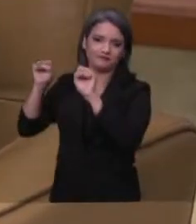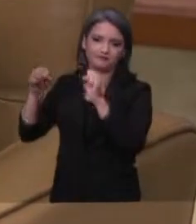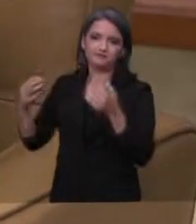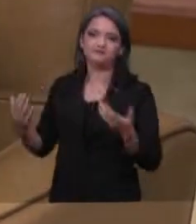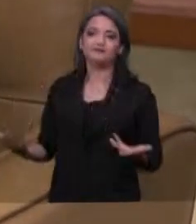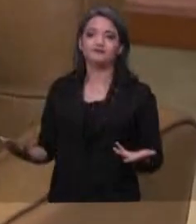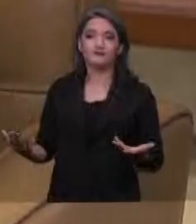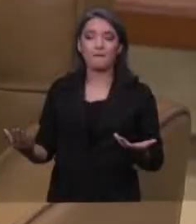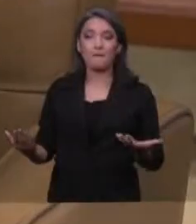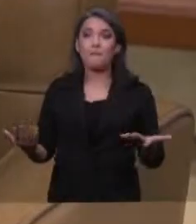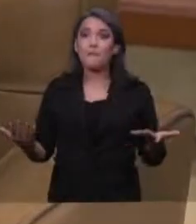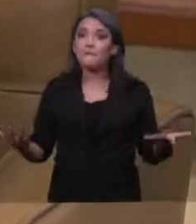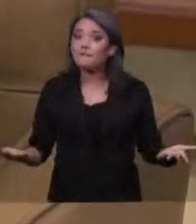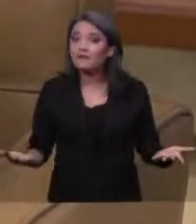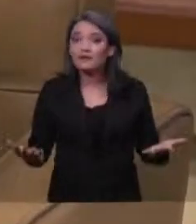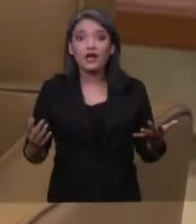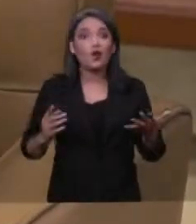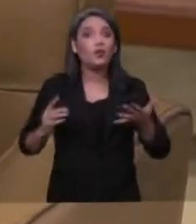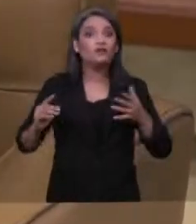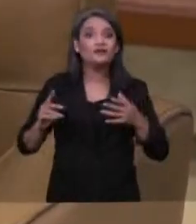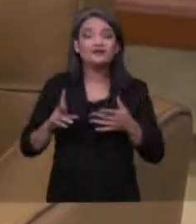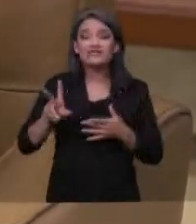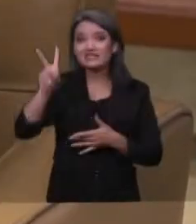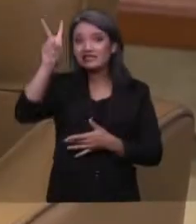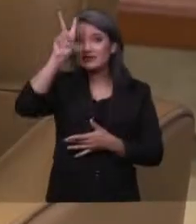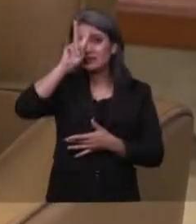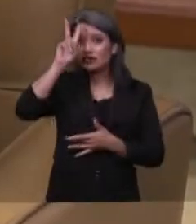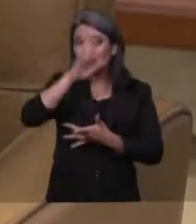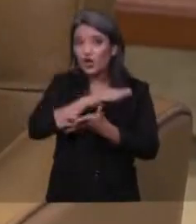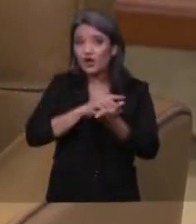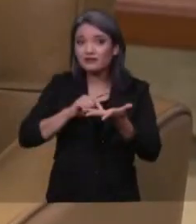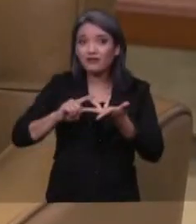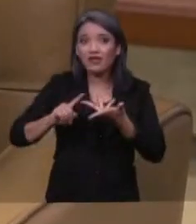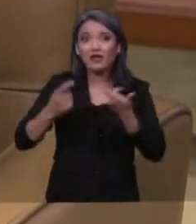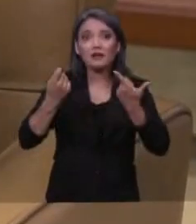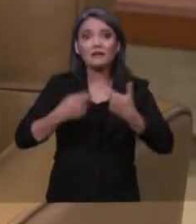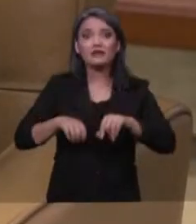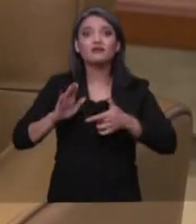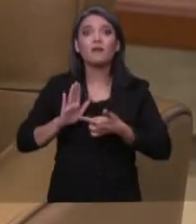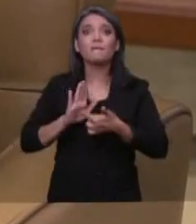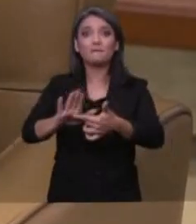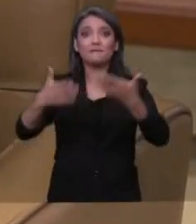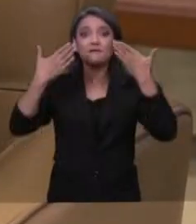Tudo isso precisa ser devidamente iluminado.